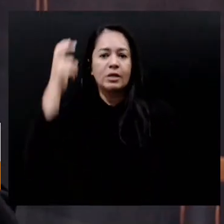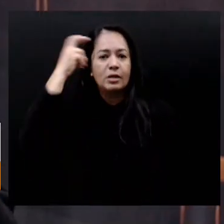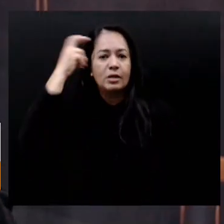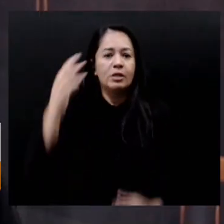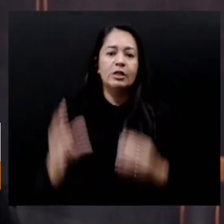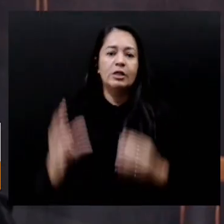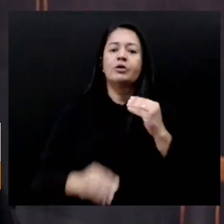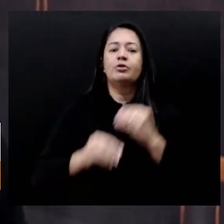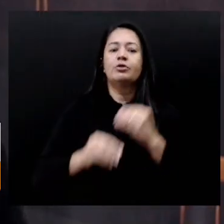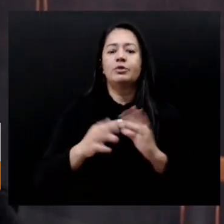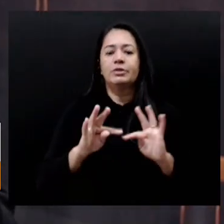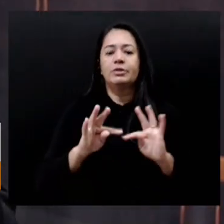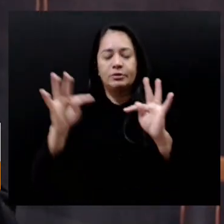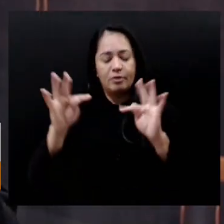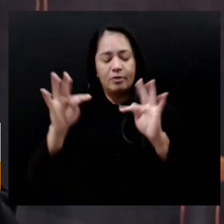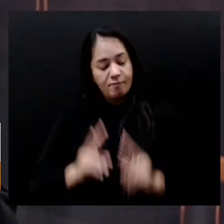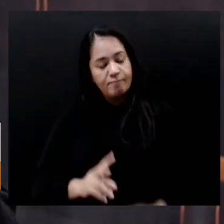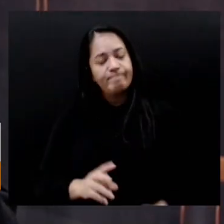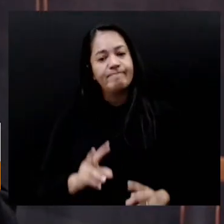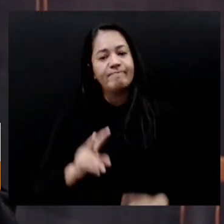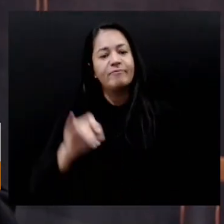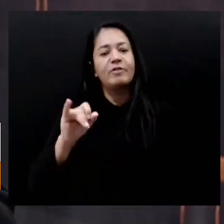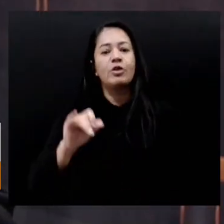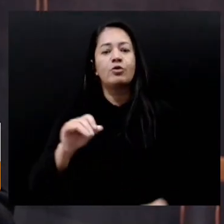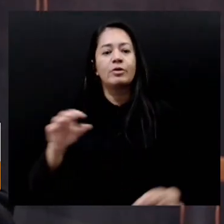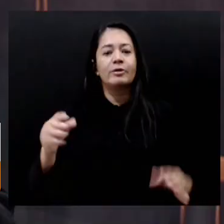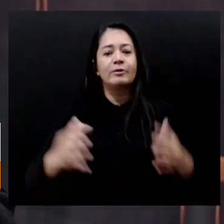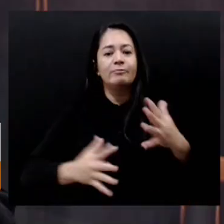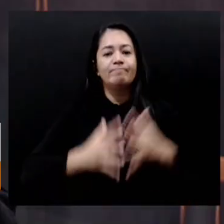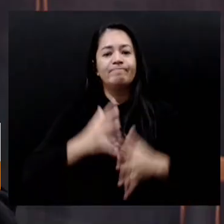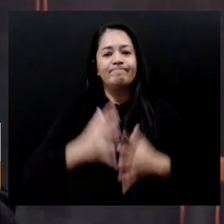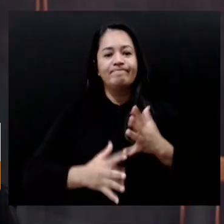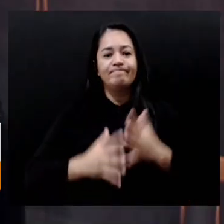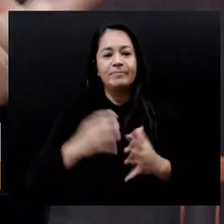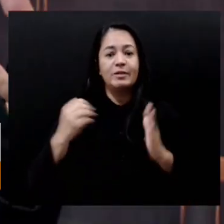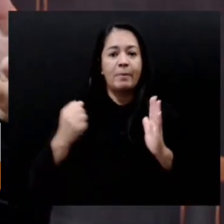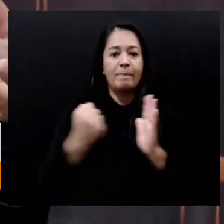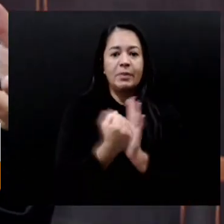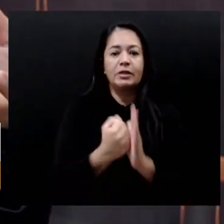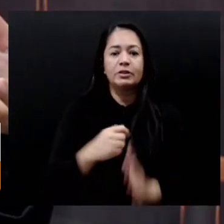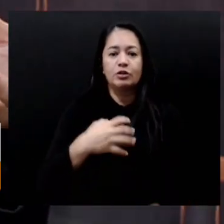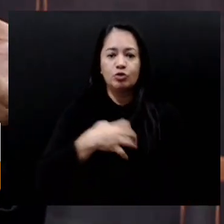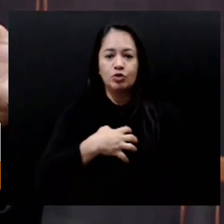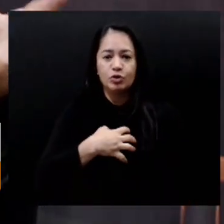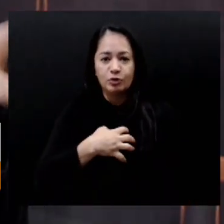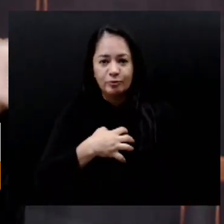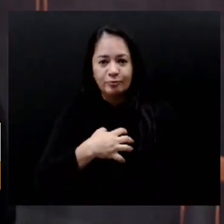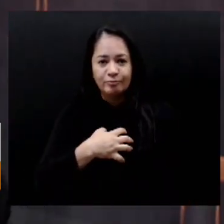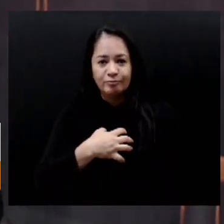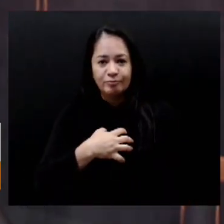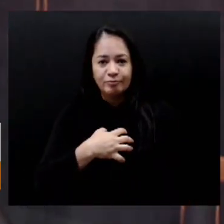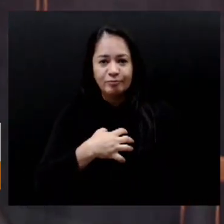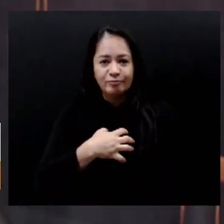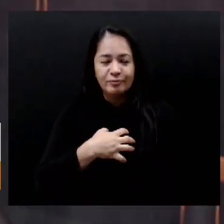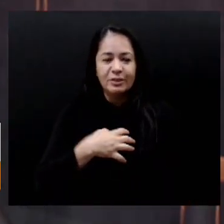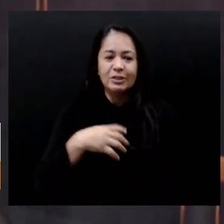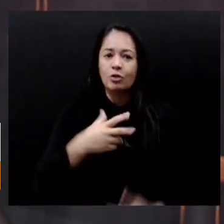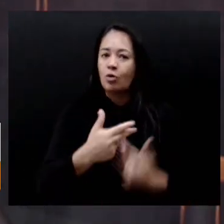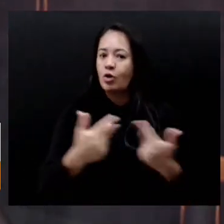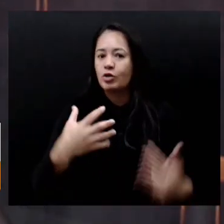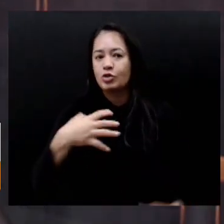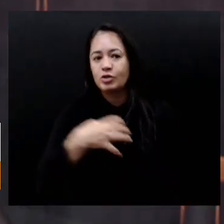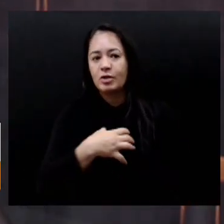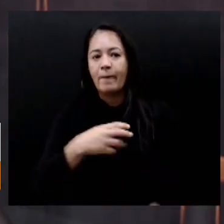vão interferir, impactar na forma como a gente sente as coisas. Então, esse imediatismo foi sendo um